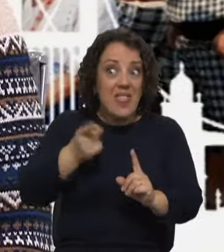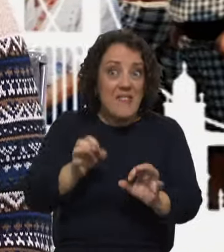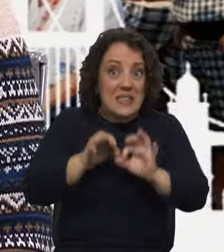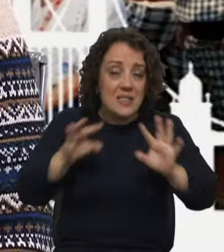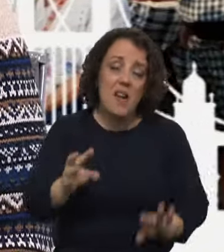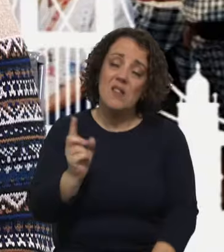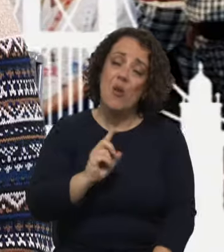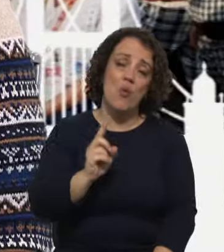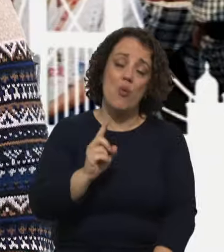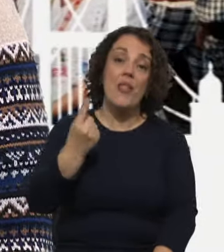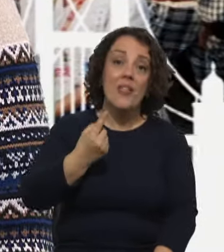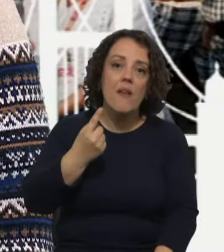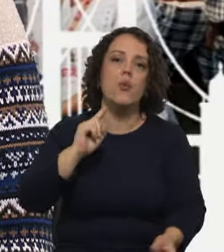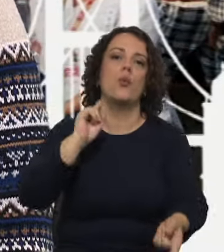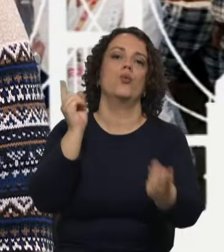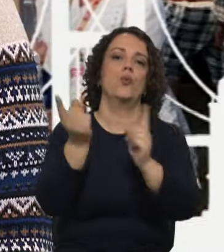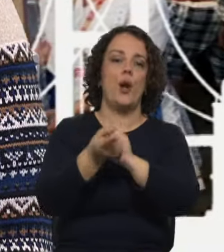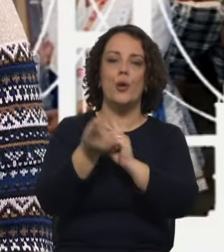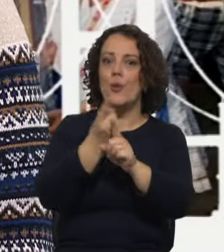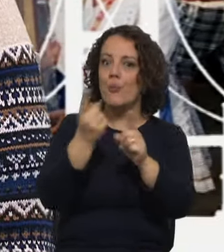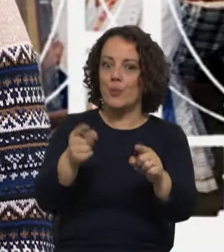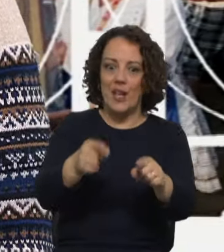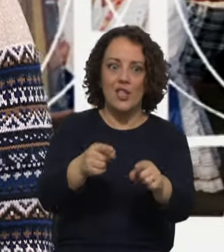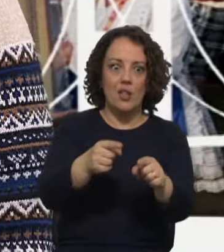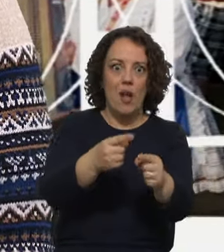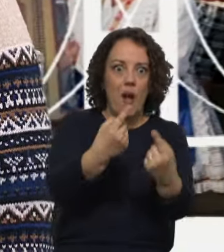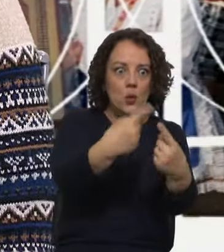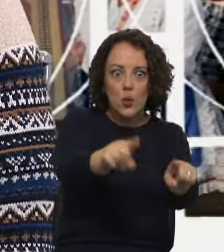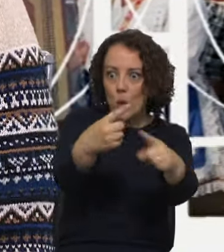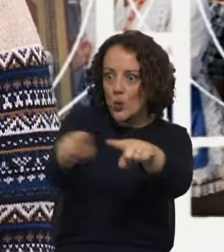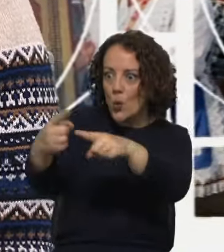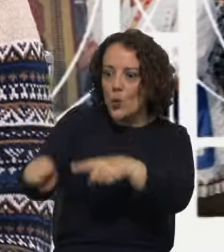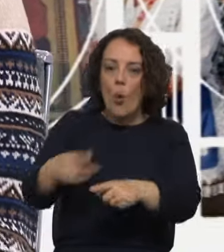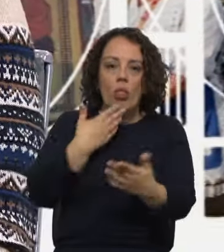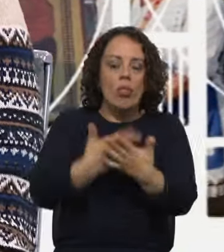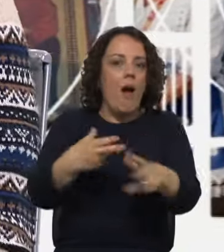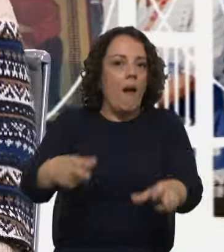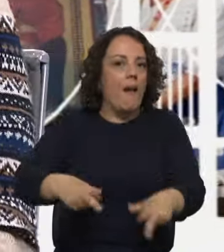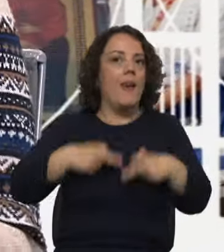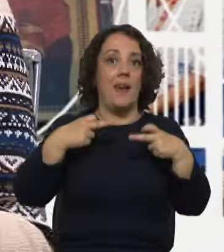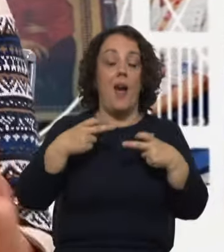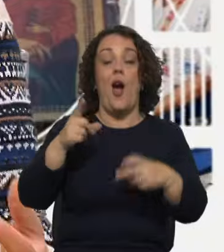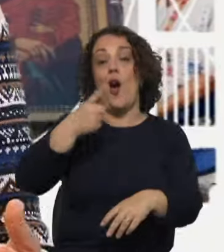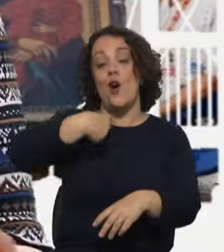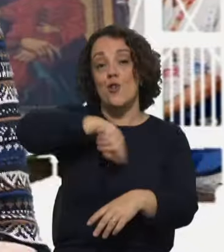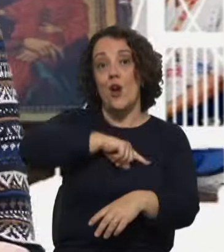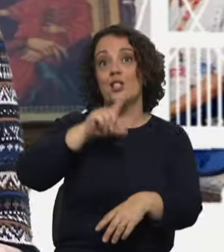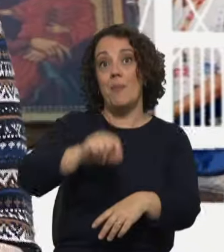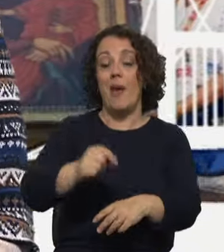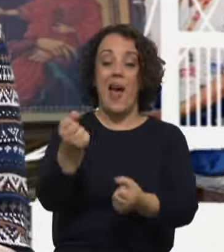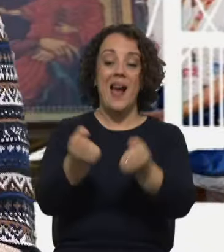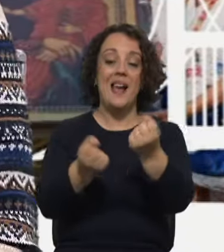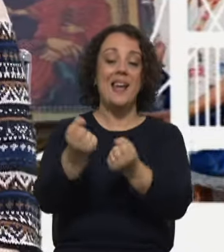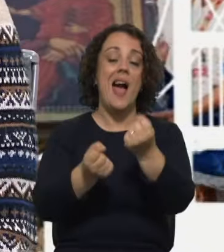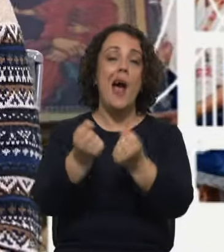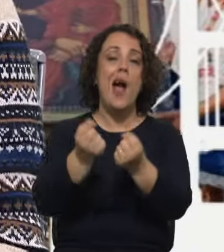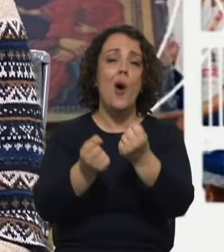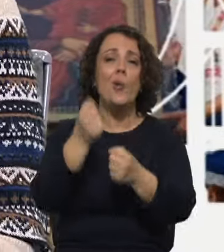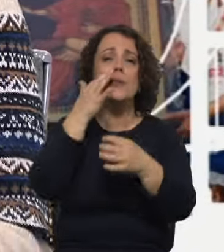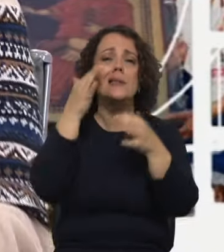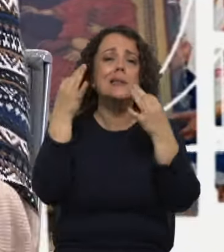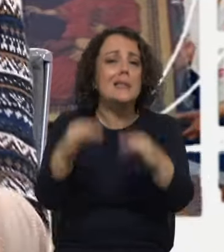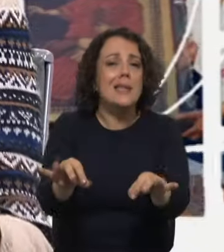pelo contrário há muito riqueza nesta variedade e foi isto que nós conseguimos por viajarmos também num num carro que era muito simples num